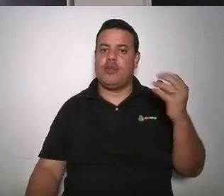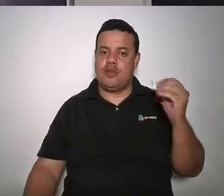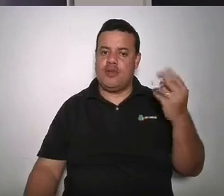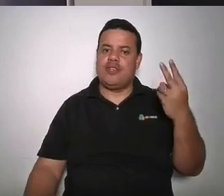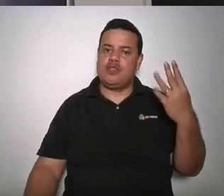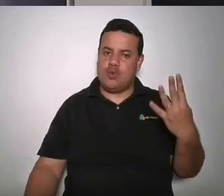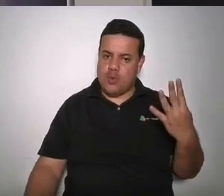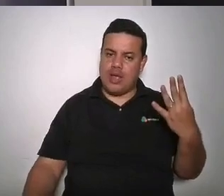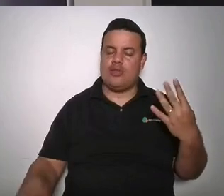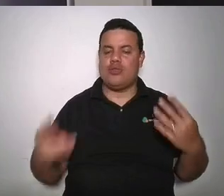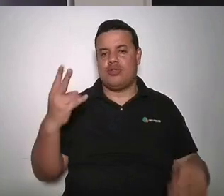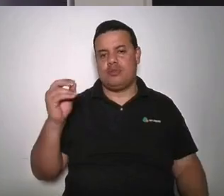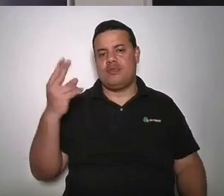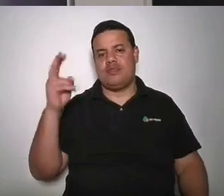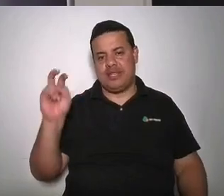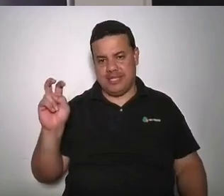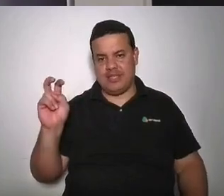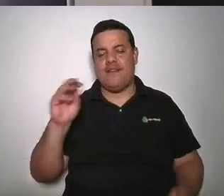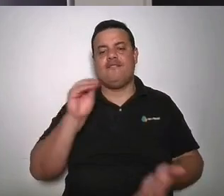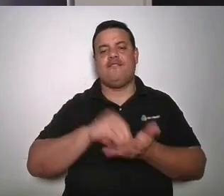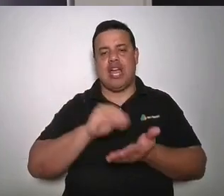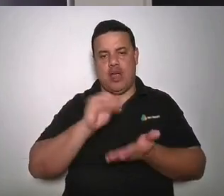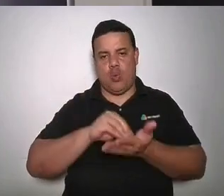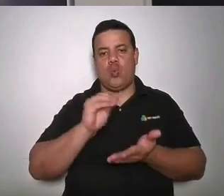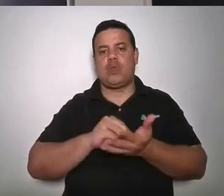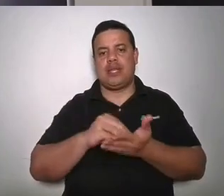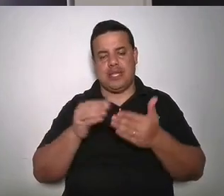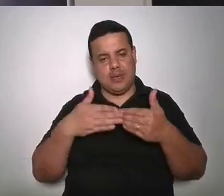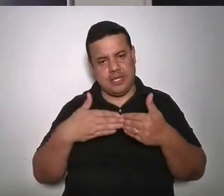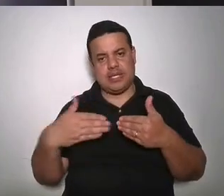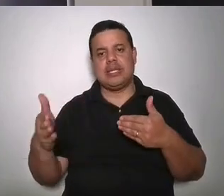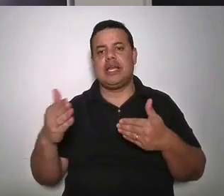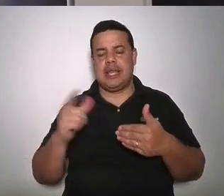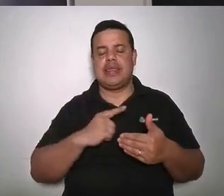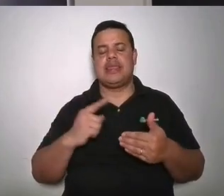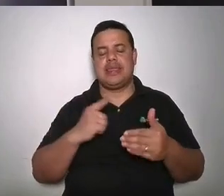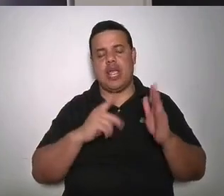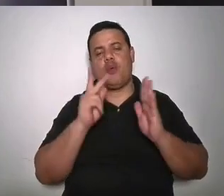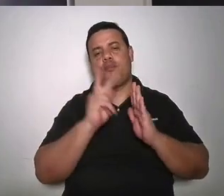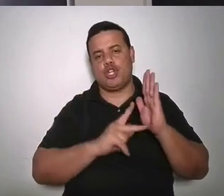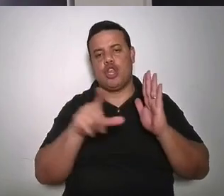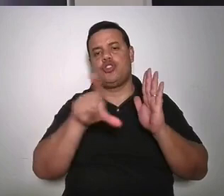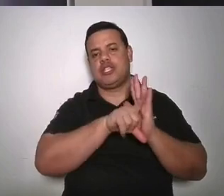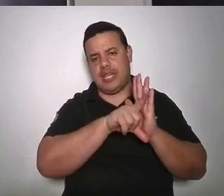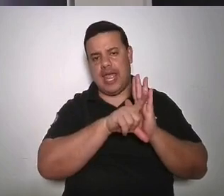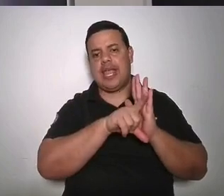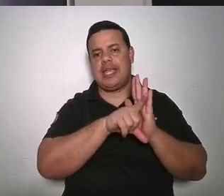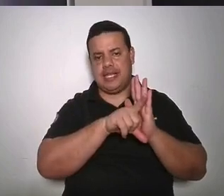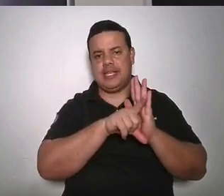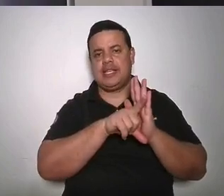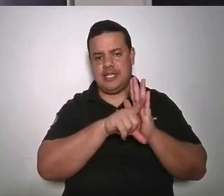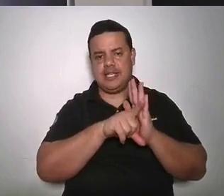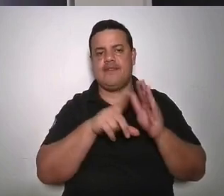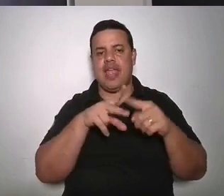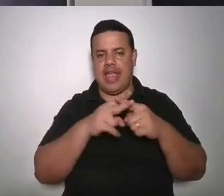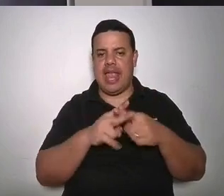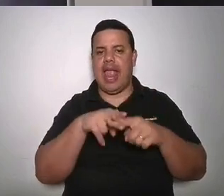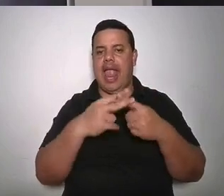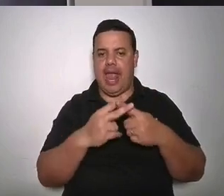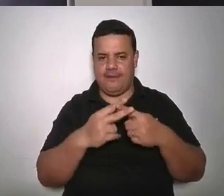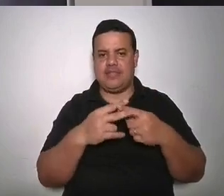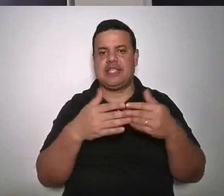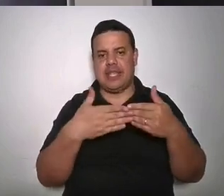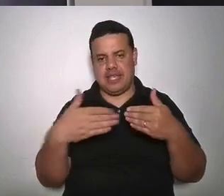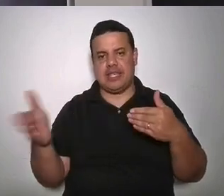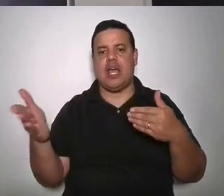ser executada. Então, assim por diante, está aí o projeto de lei, é uma minuta que está em revisão de hoje para amanhã, a gente vai revisar se